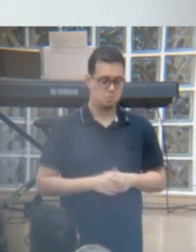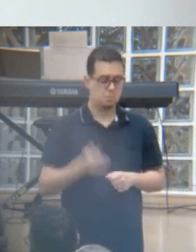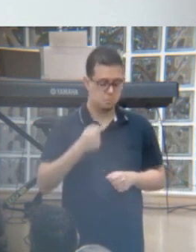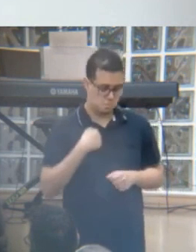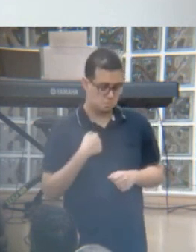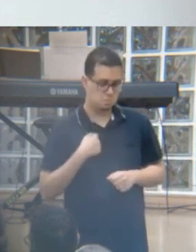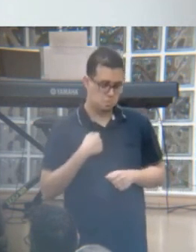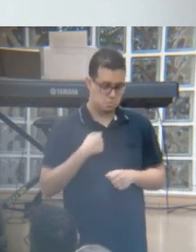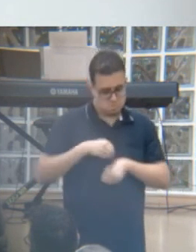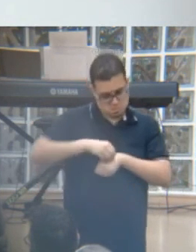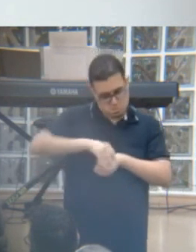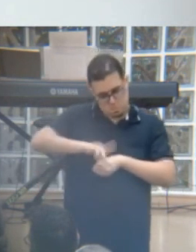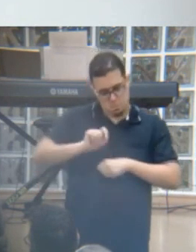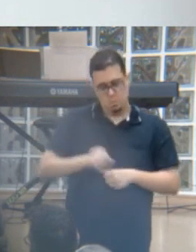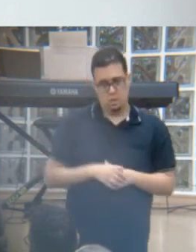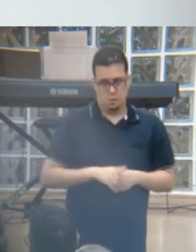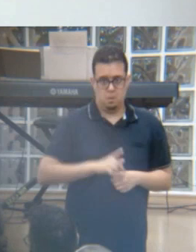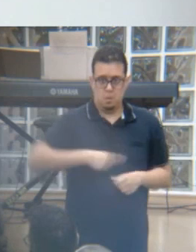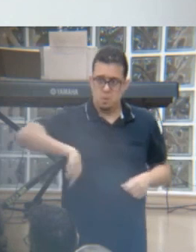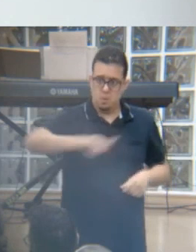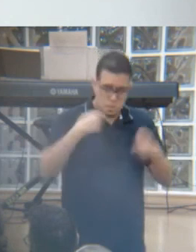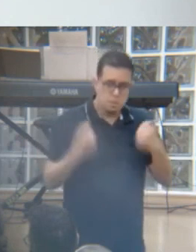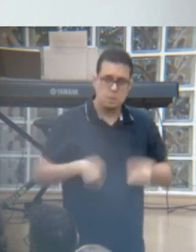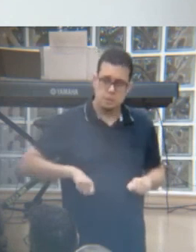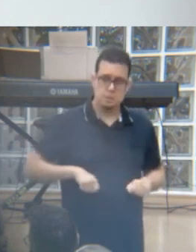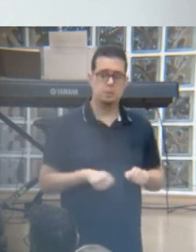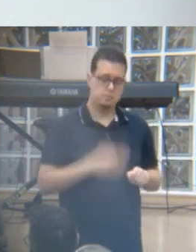devemos nos apegar a essas verdades.